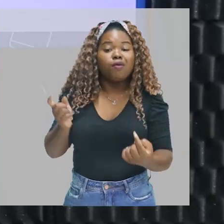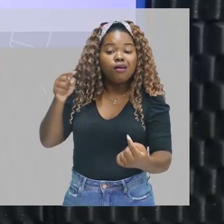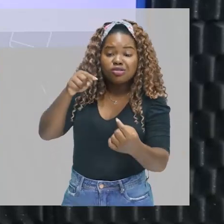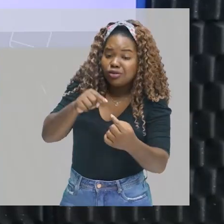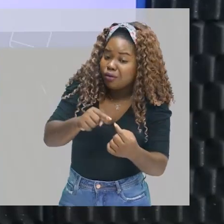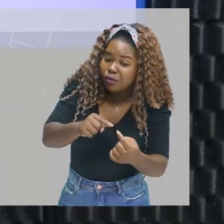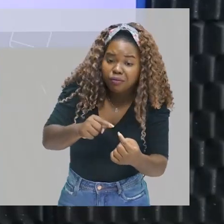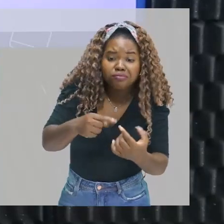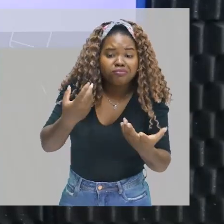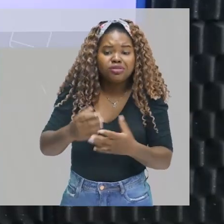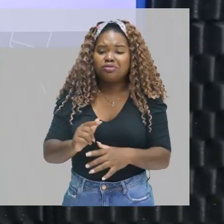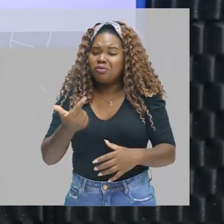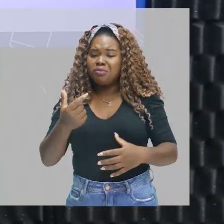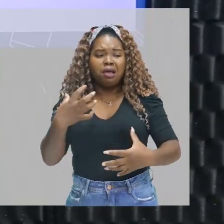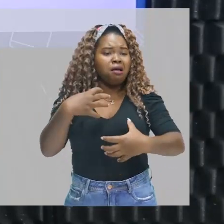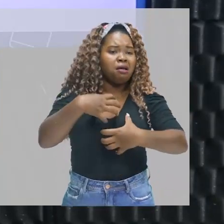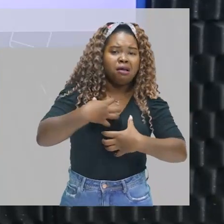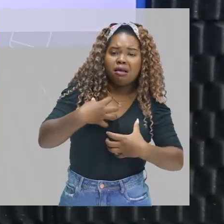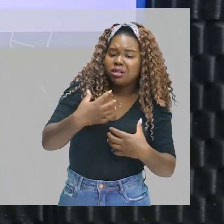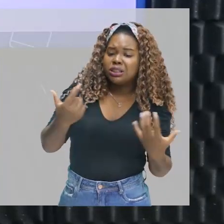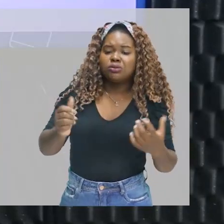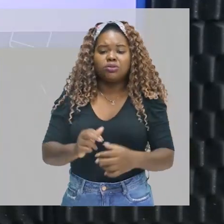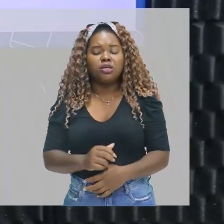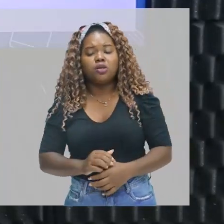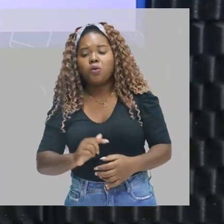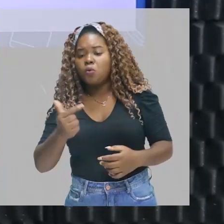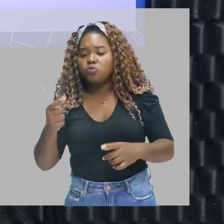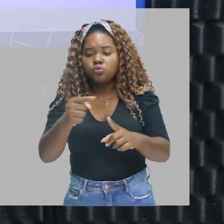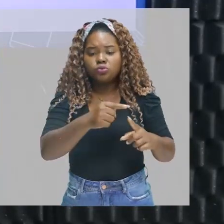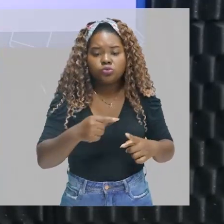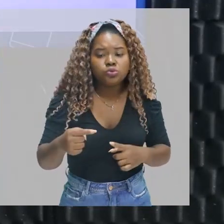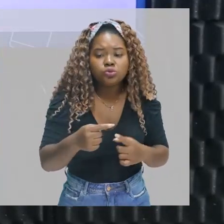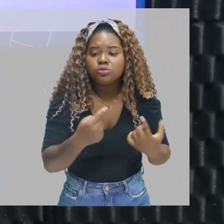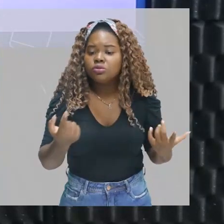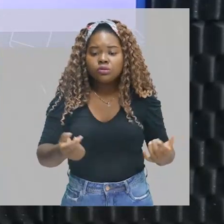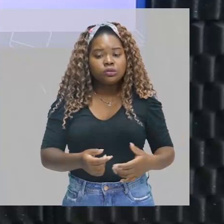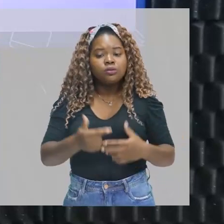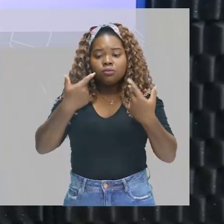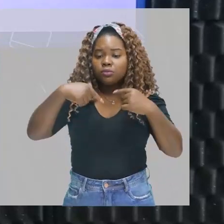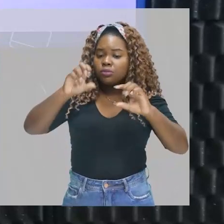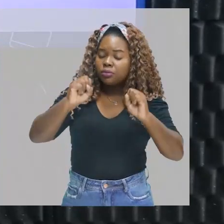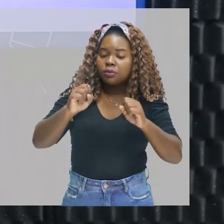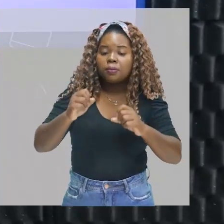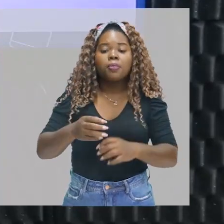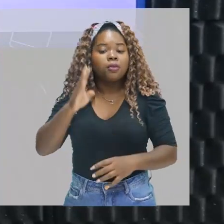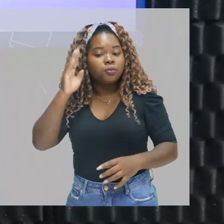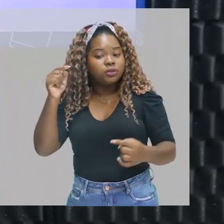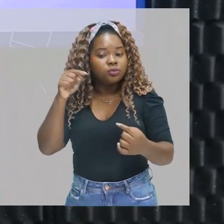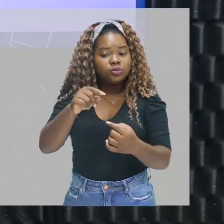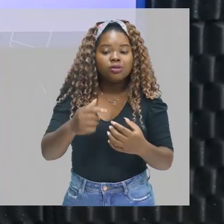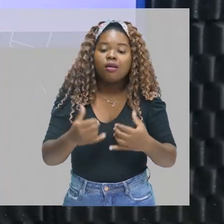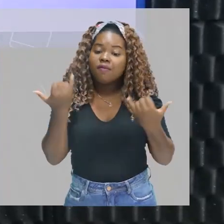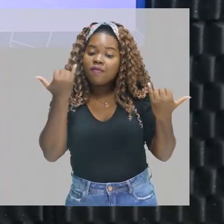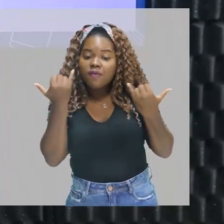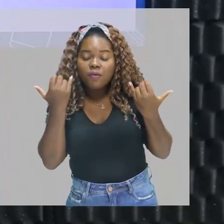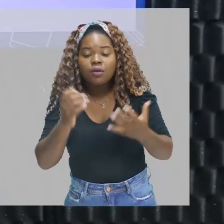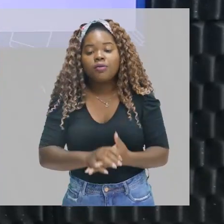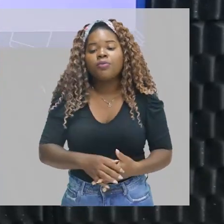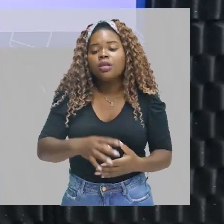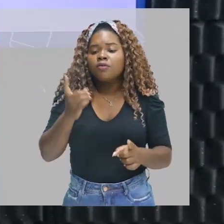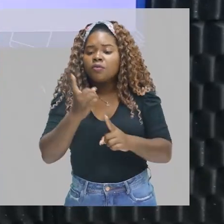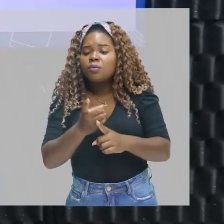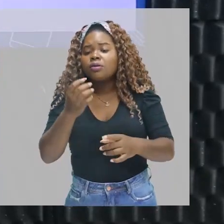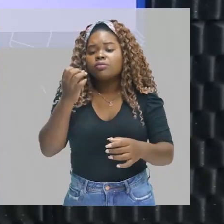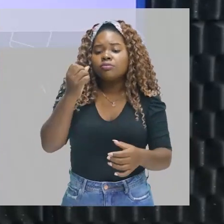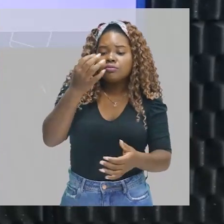sem sentimentalismo, sem figuras de linguagem, onde o principal objetivo é o quê? Informar. Então, nós vamos encontrar em